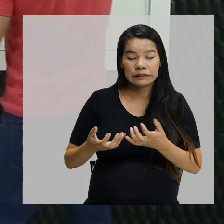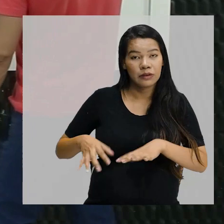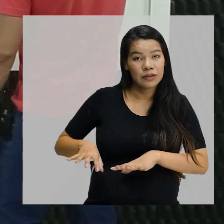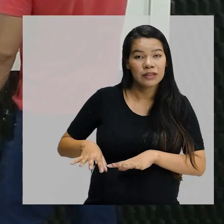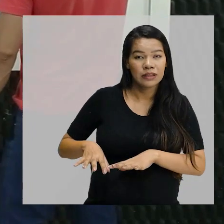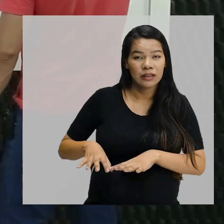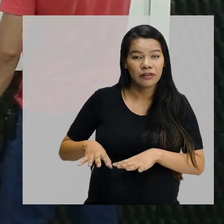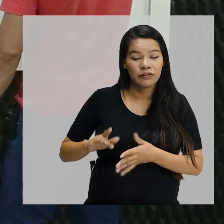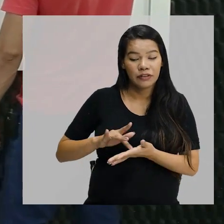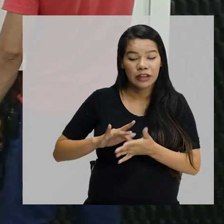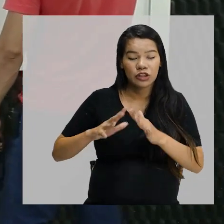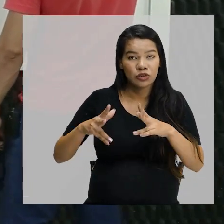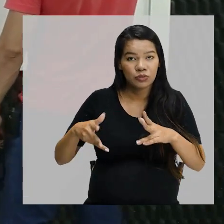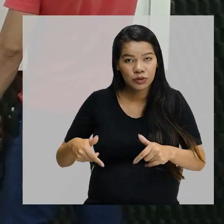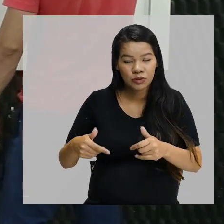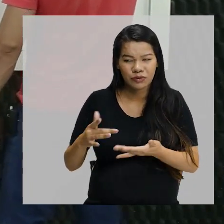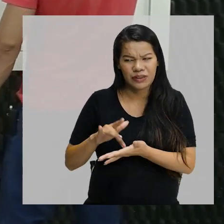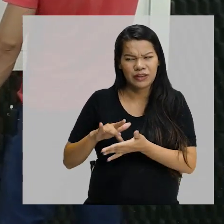verdades Absolutas